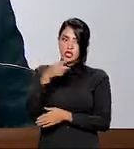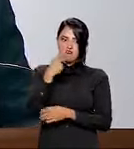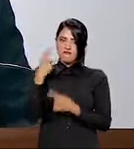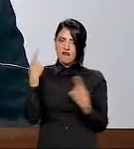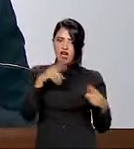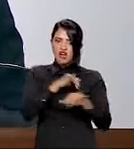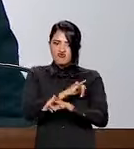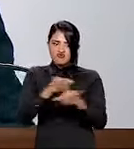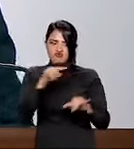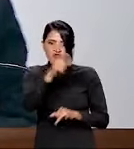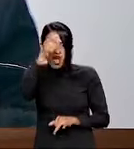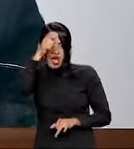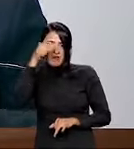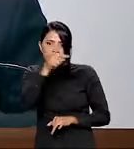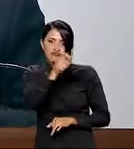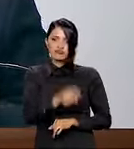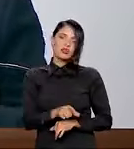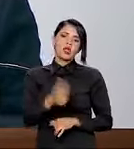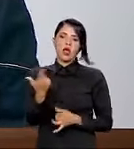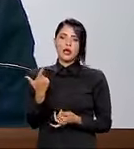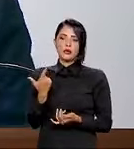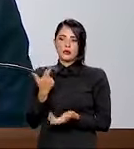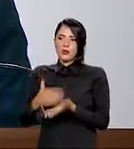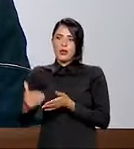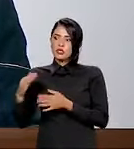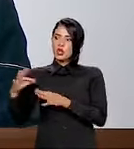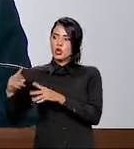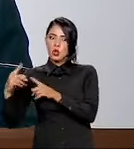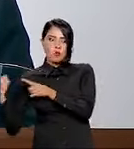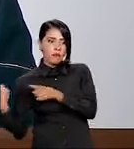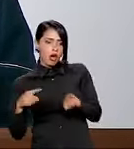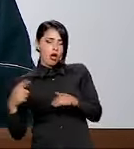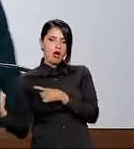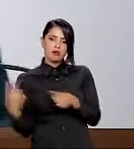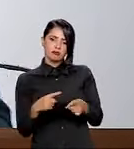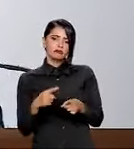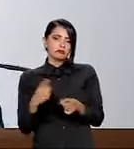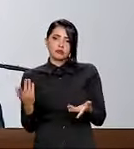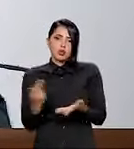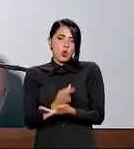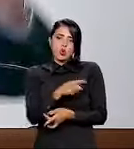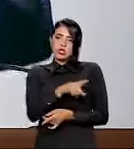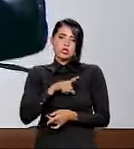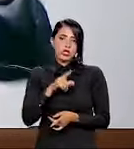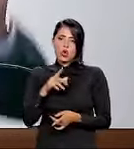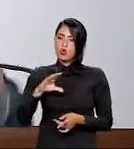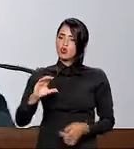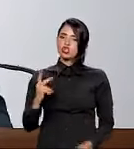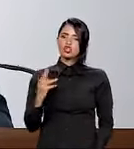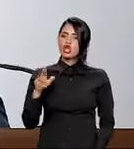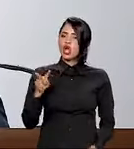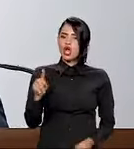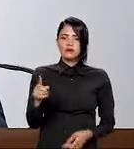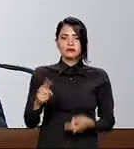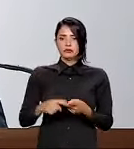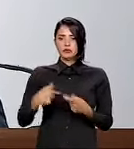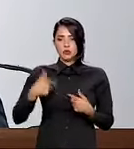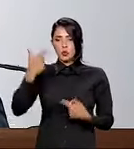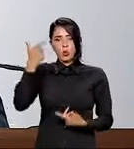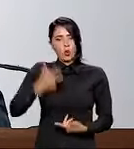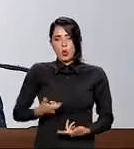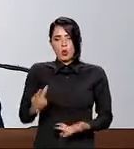ele é demônio, a partir daí você começa a jogar todo mundo contra ele. Foi assim que aconteceu com Chávez, foi assim que aconteceu